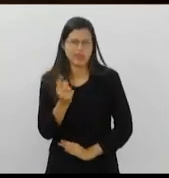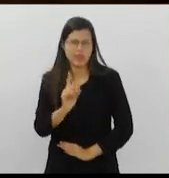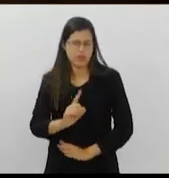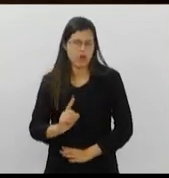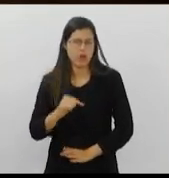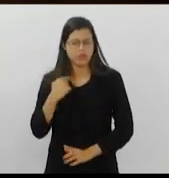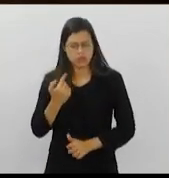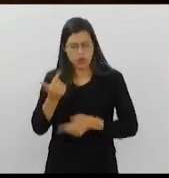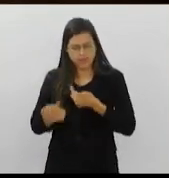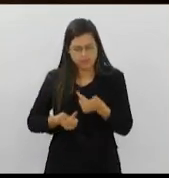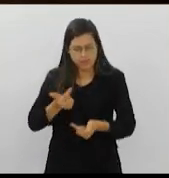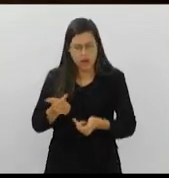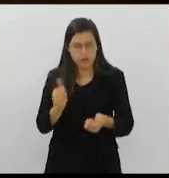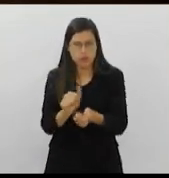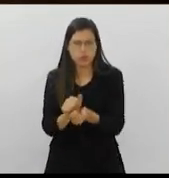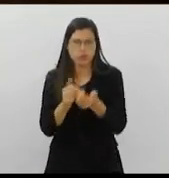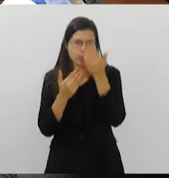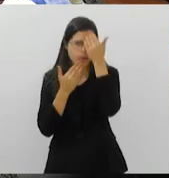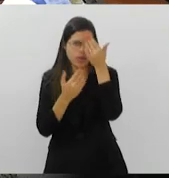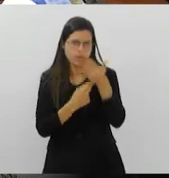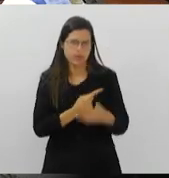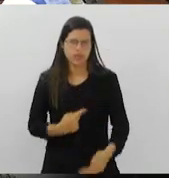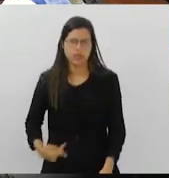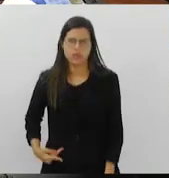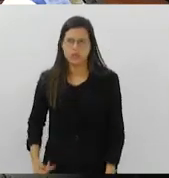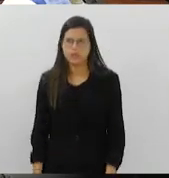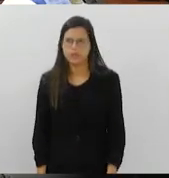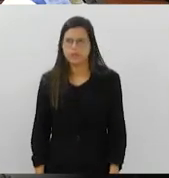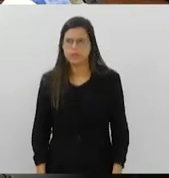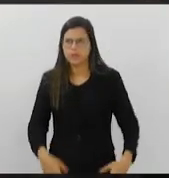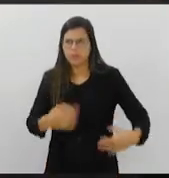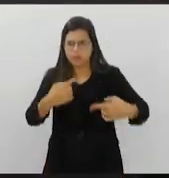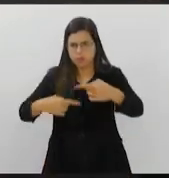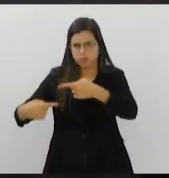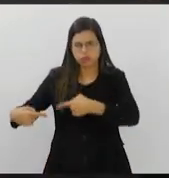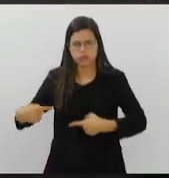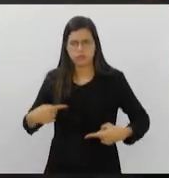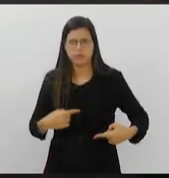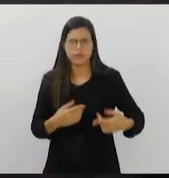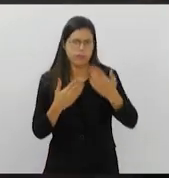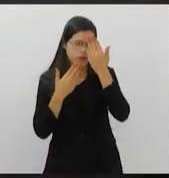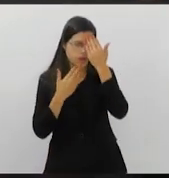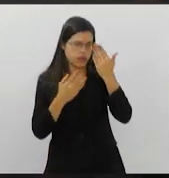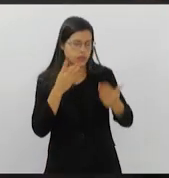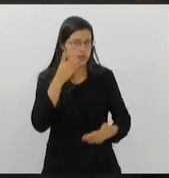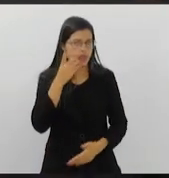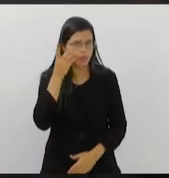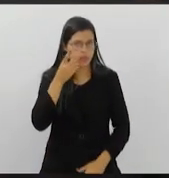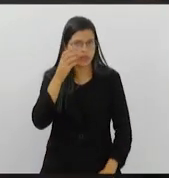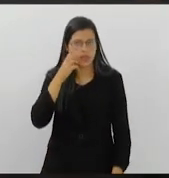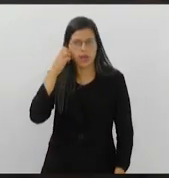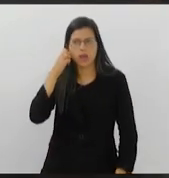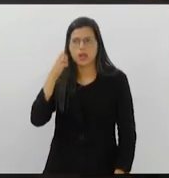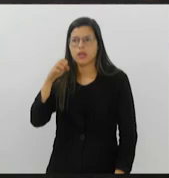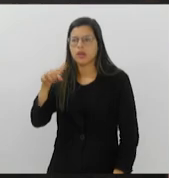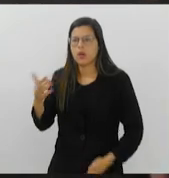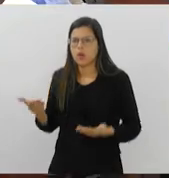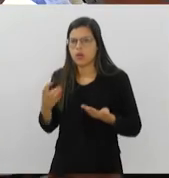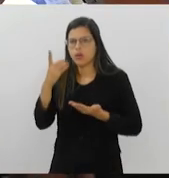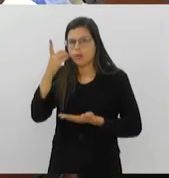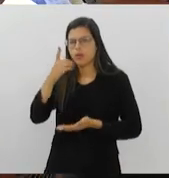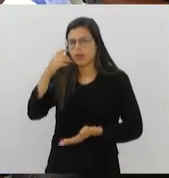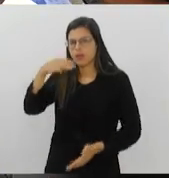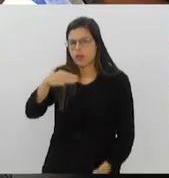por vocês. Obrigada, presidente. Para discutir, presidente. Obrigado, deputada Élica Takimoto. Deputada Marina, do MST,